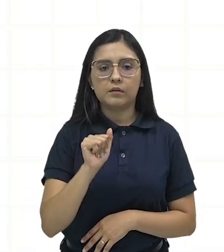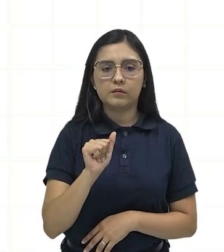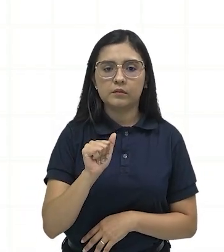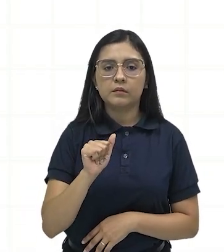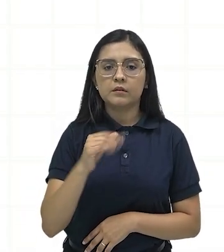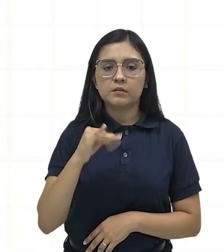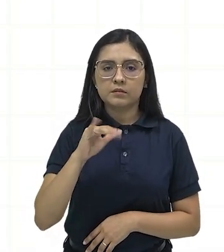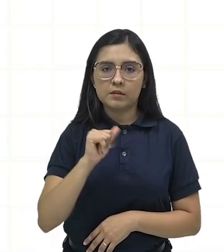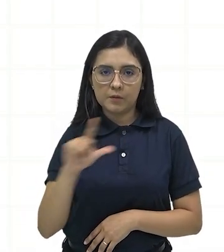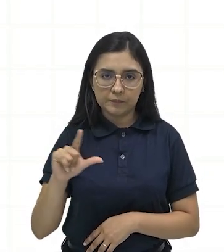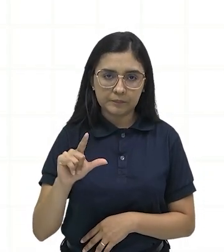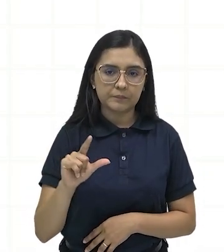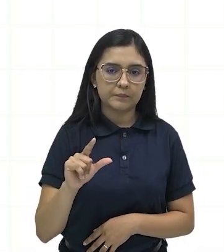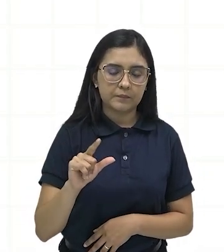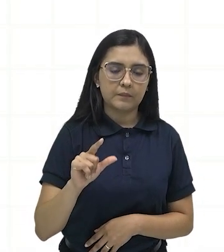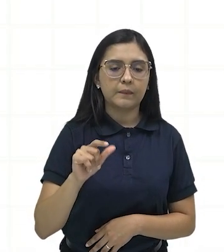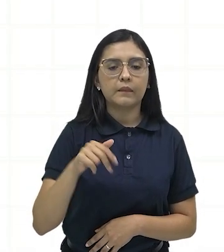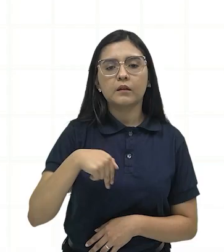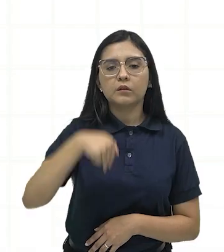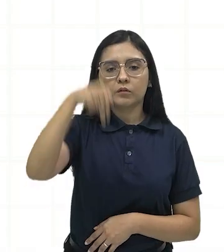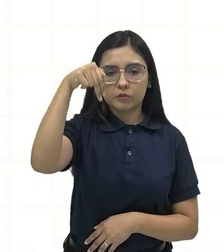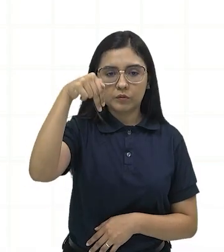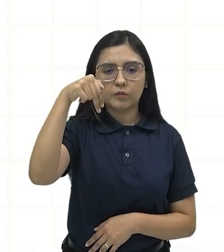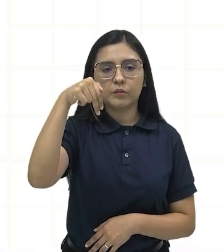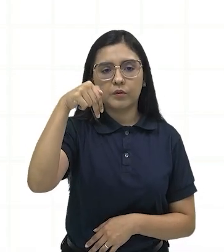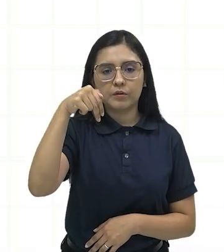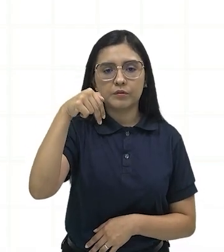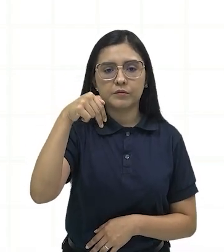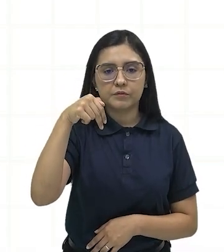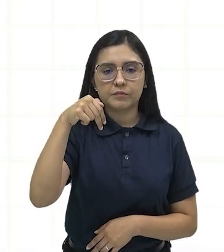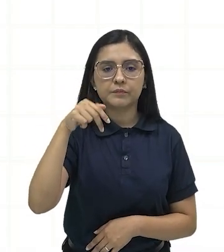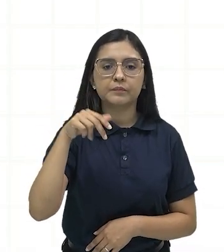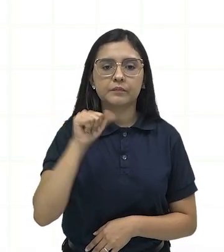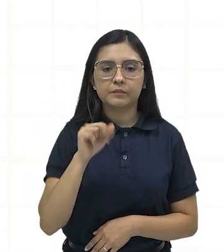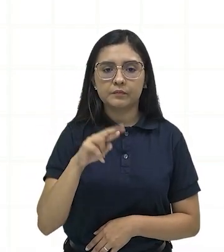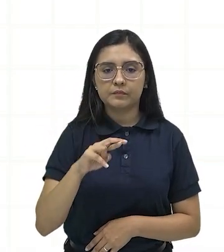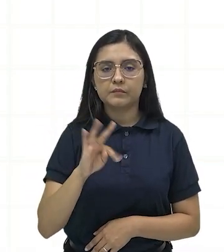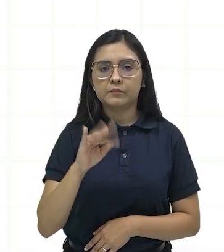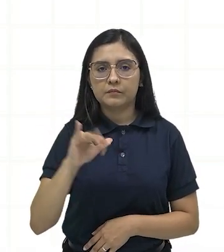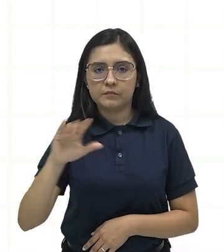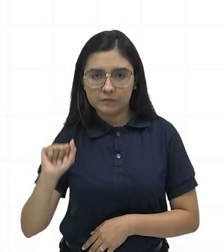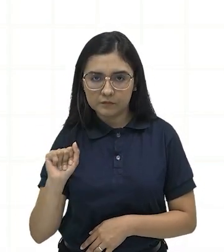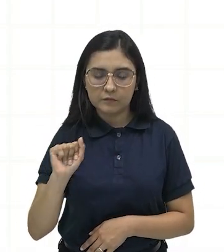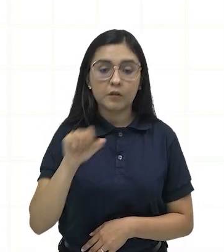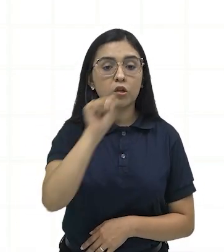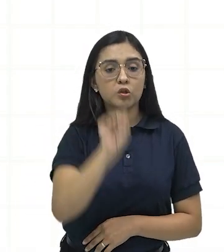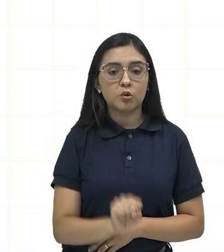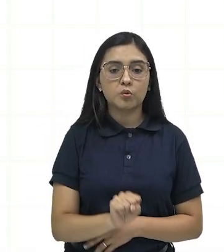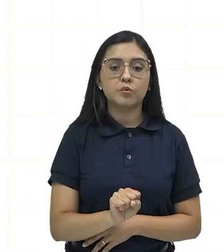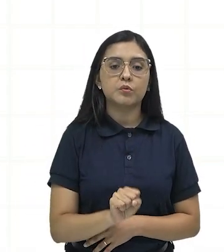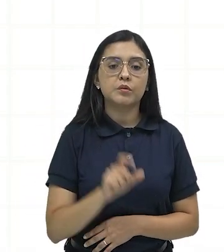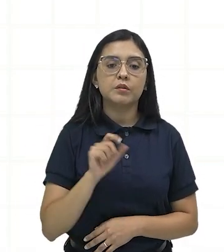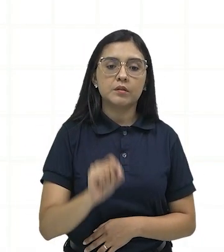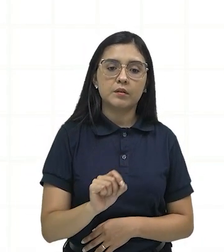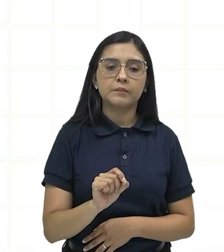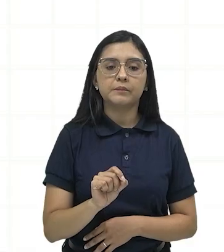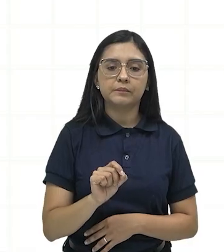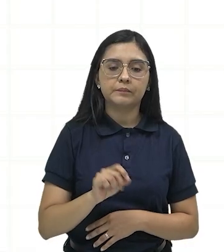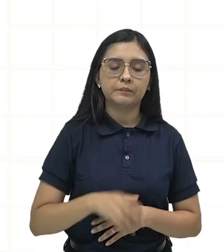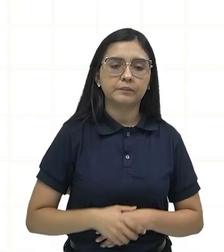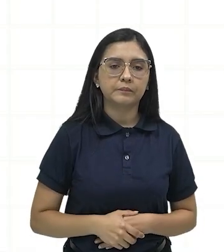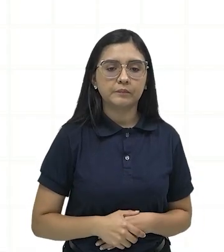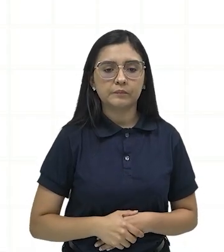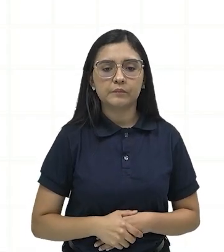Ao norte, nós temos a zona polar ou glacial ártica. E ao sul, nós temos a zona polar